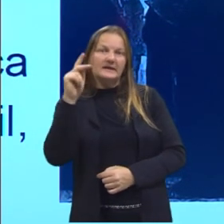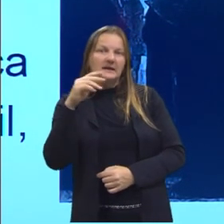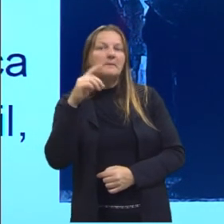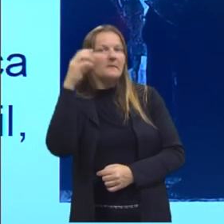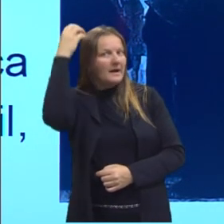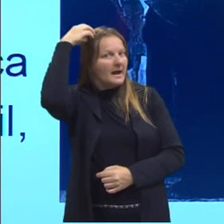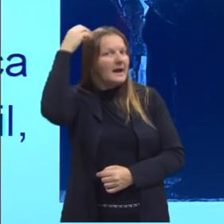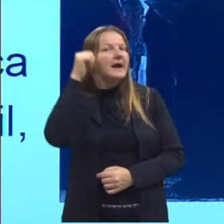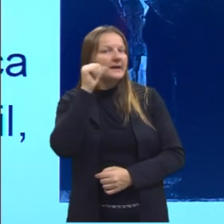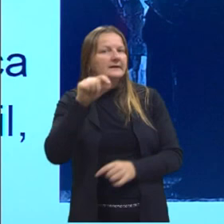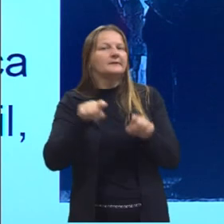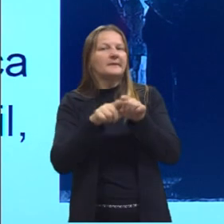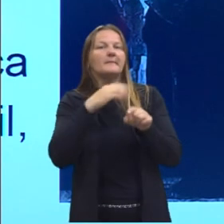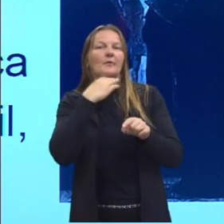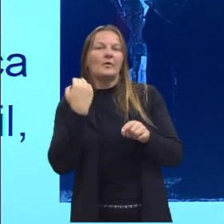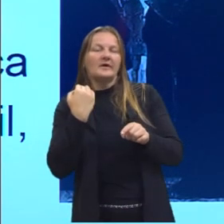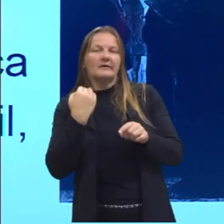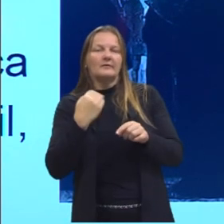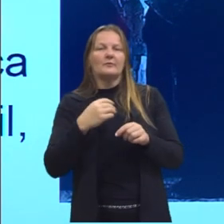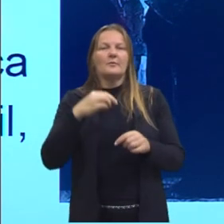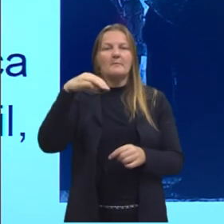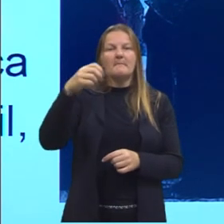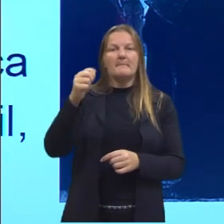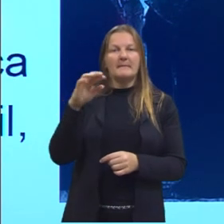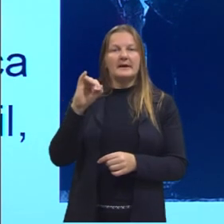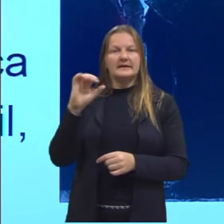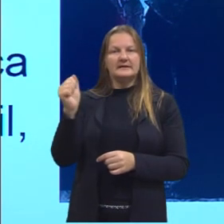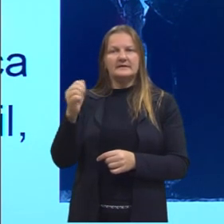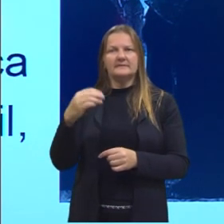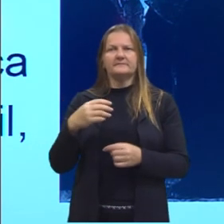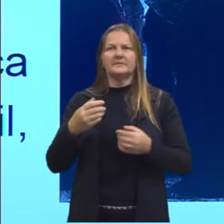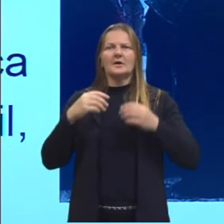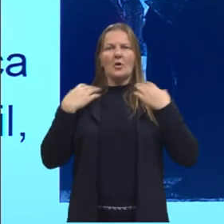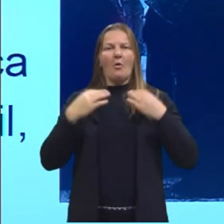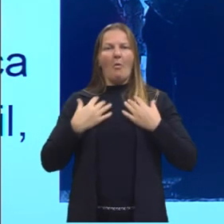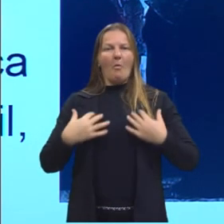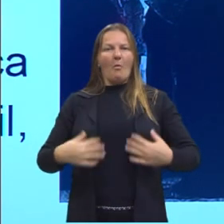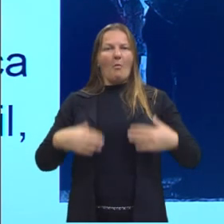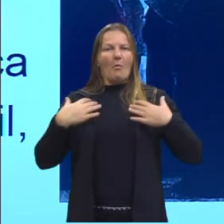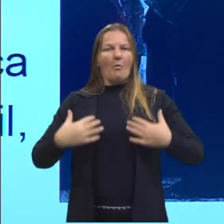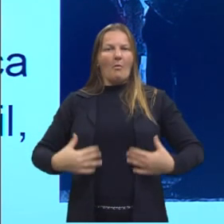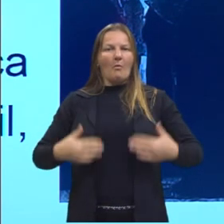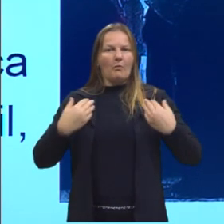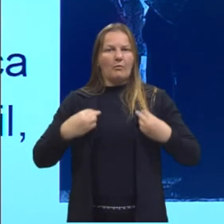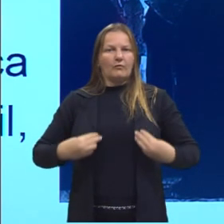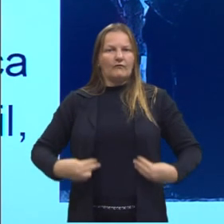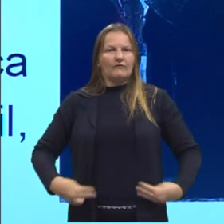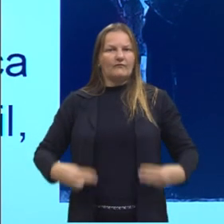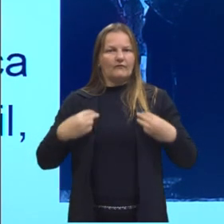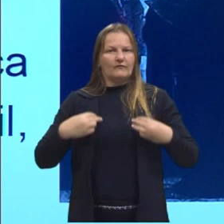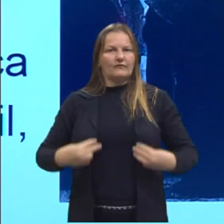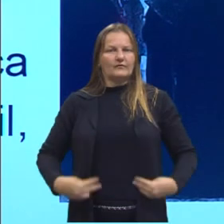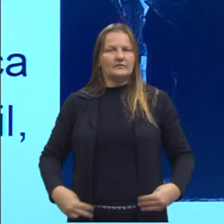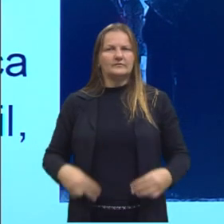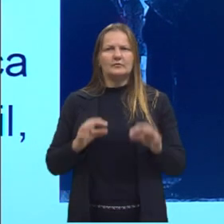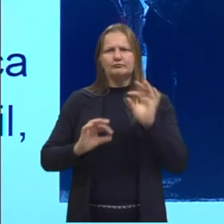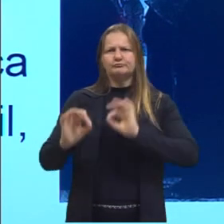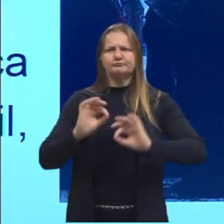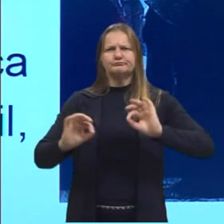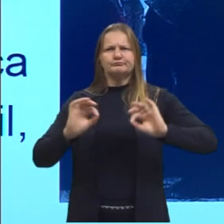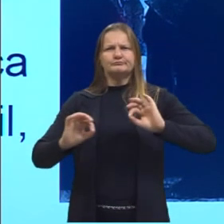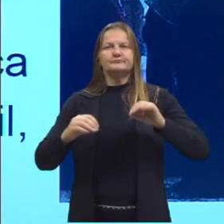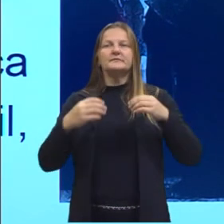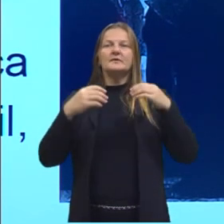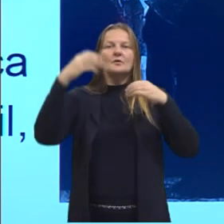ó e aqui então tem as pessoas com aquelas roupas né típicas da nobreza europeia com insígnias militares